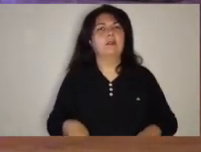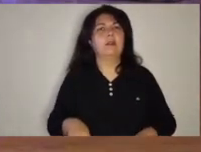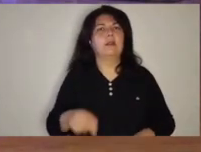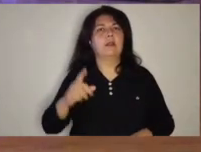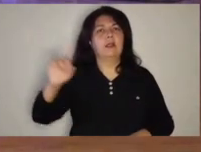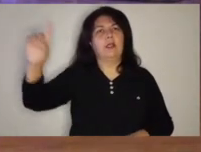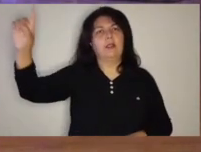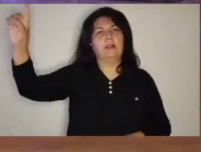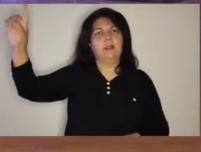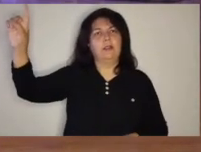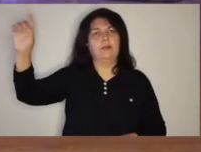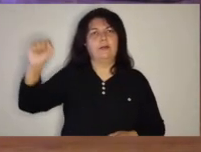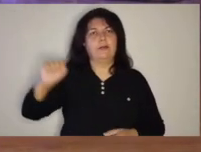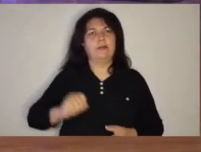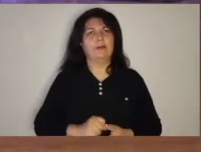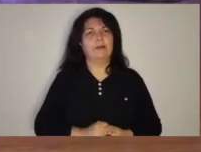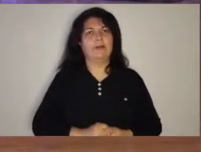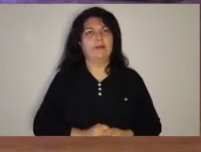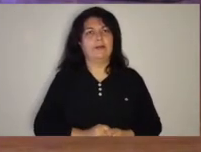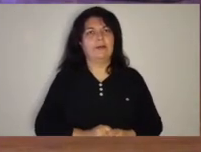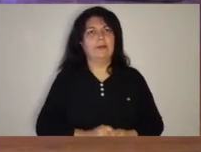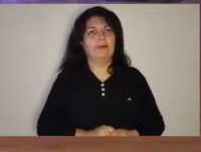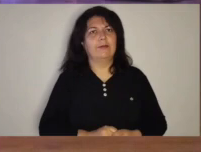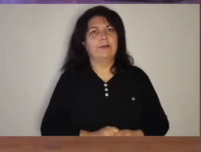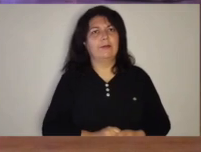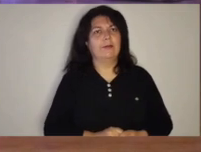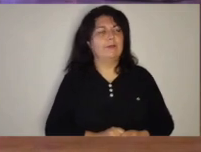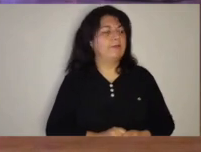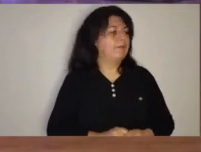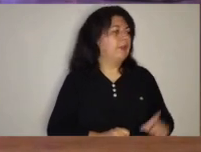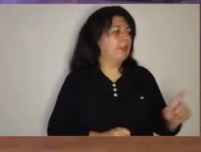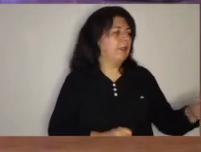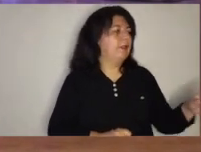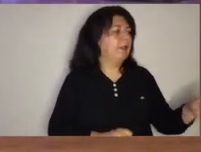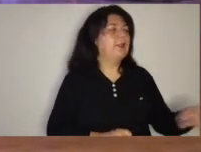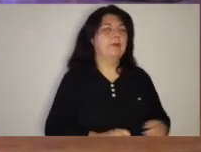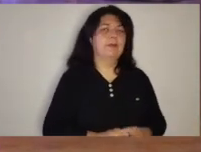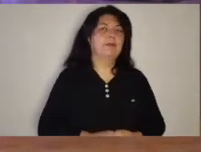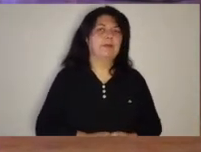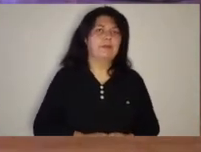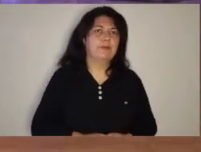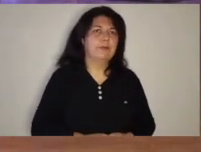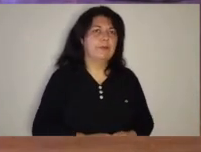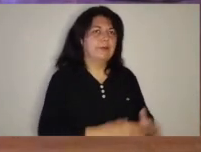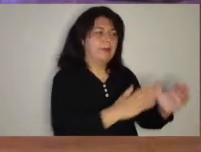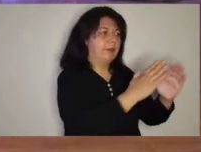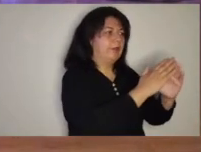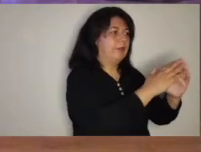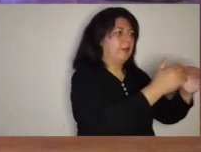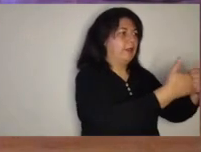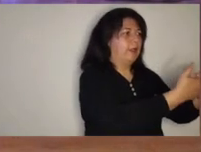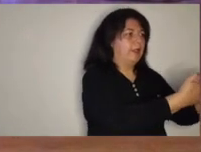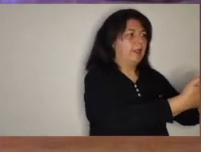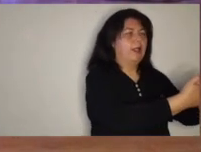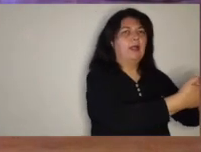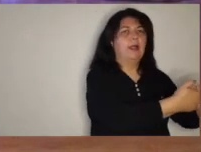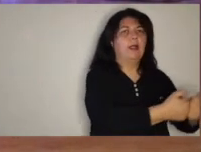Abinadab talvez tenha ficado com medo, não aproveitou o melhor do Senhor. E aí se passam,